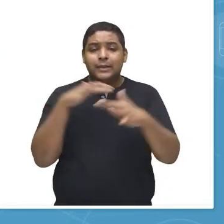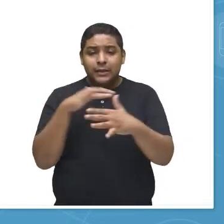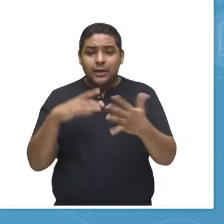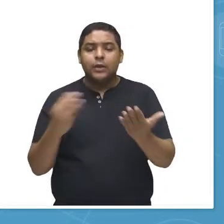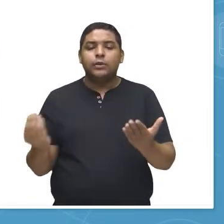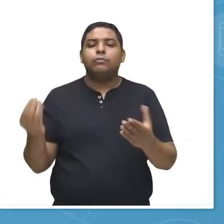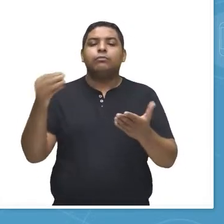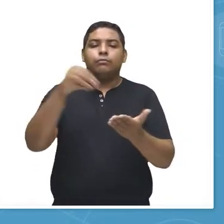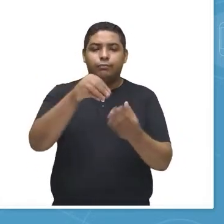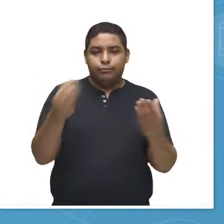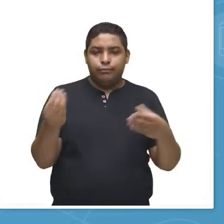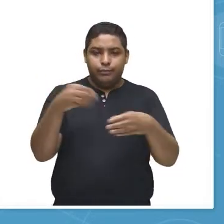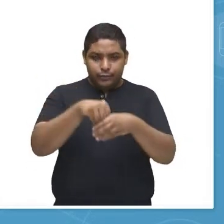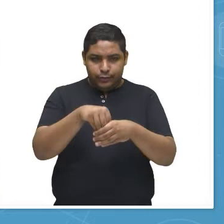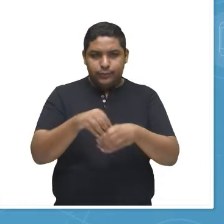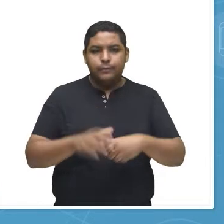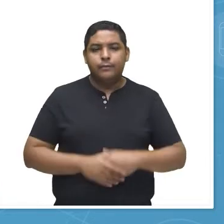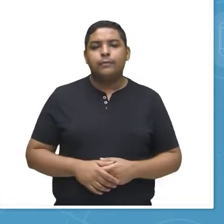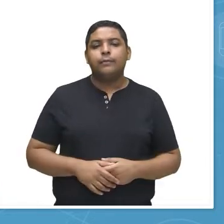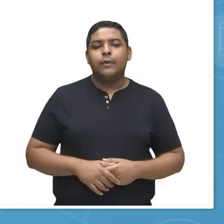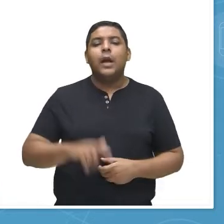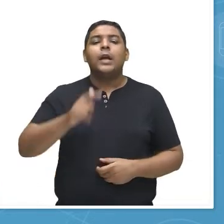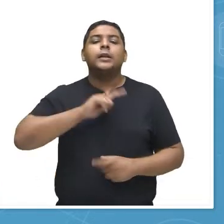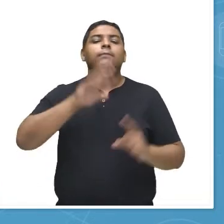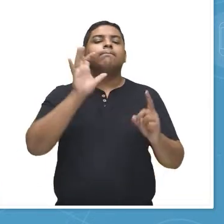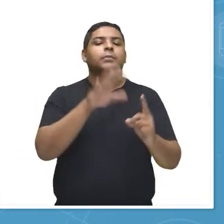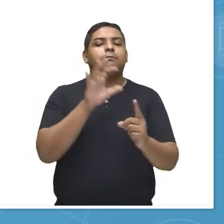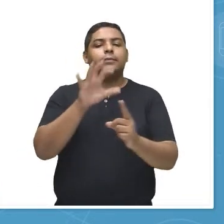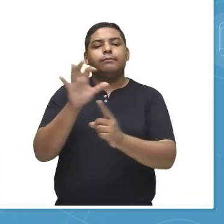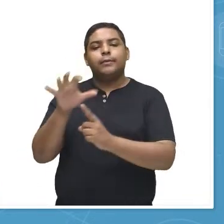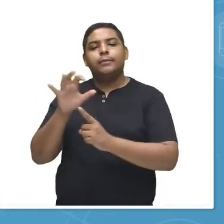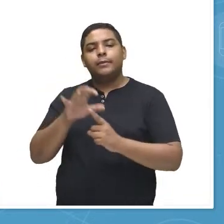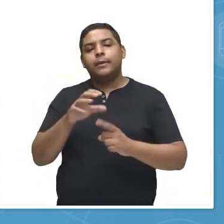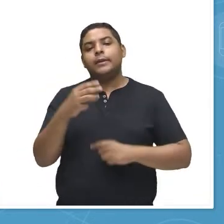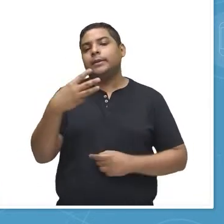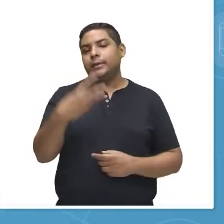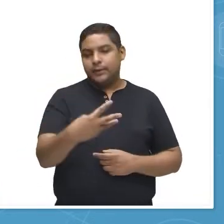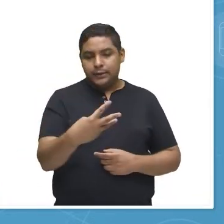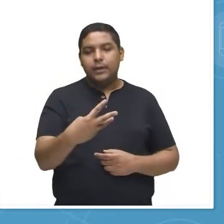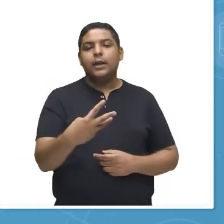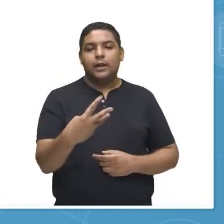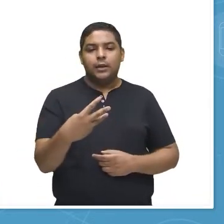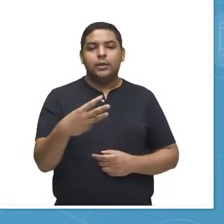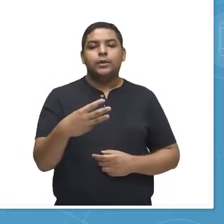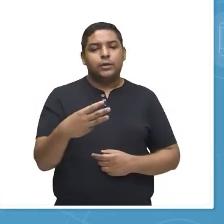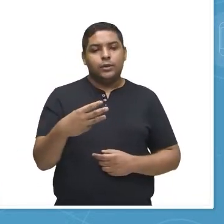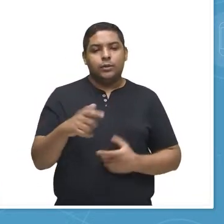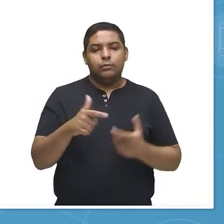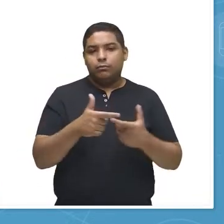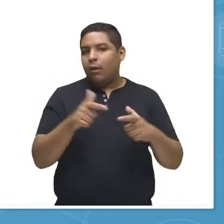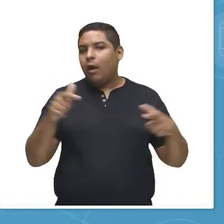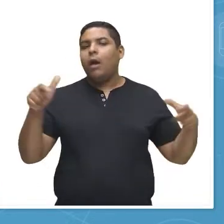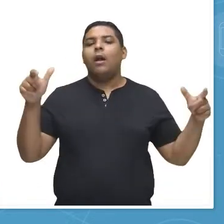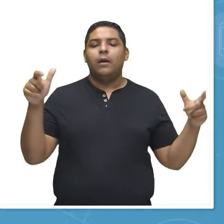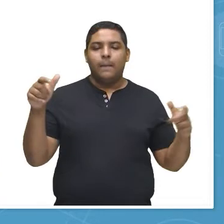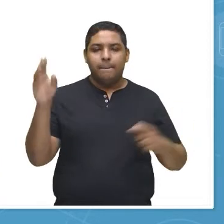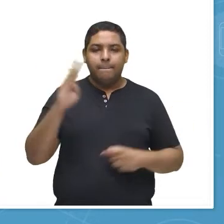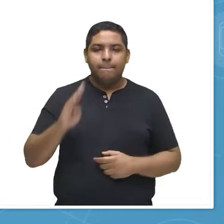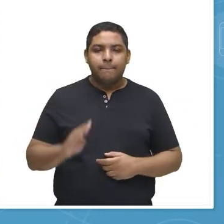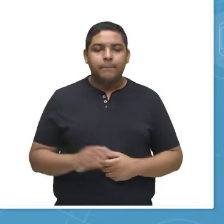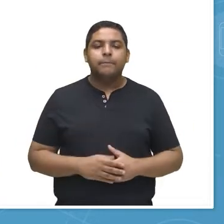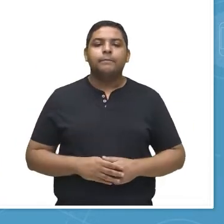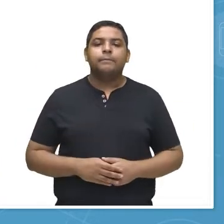incluídos ou mesmo sofrem grande influência de 3 metrópoles nacionais. Trouxe o exemplo da cidade de